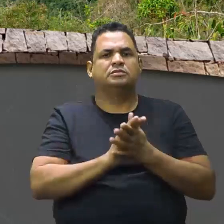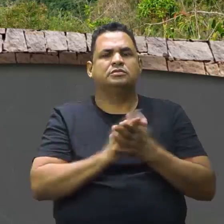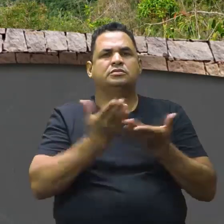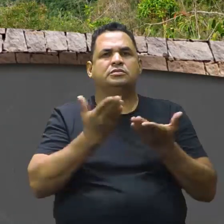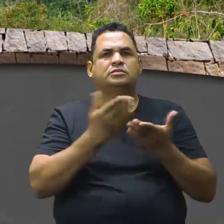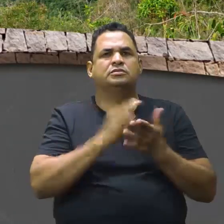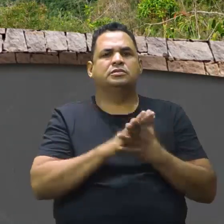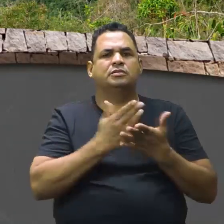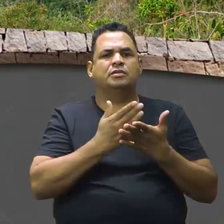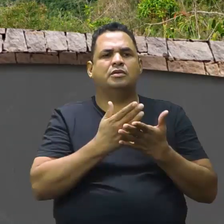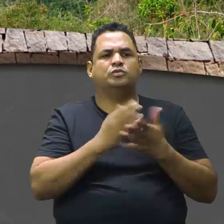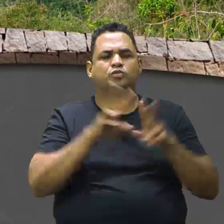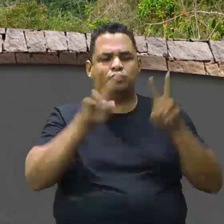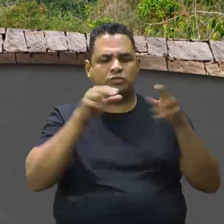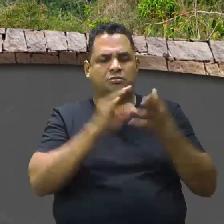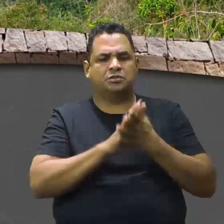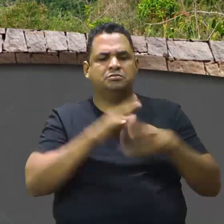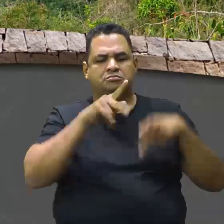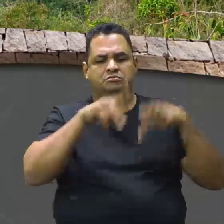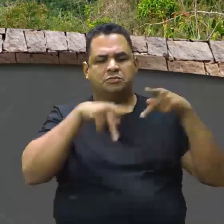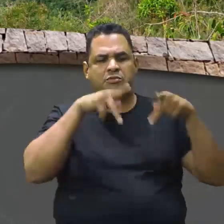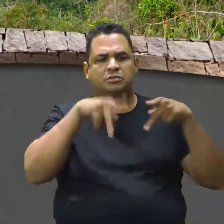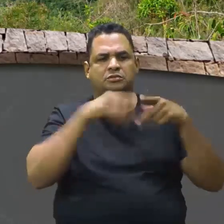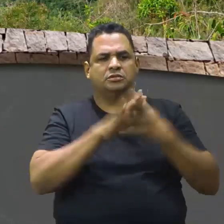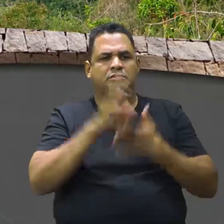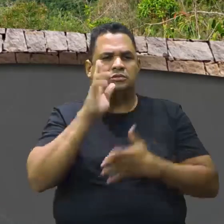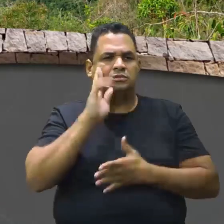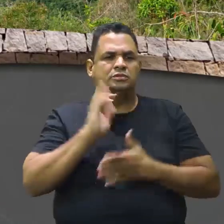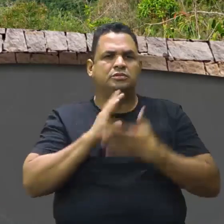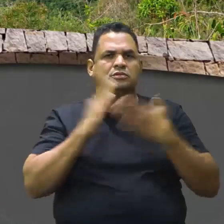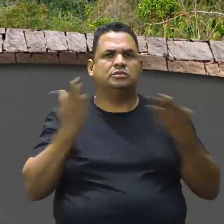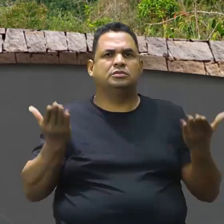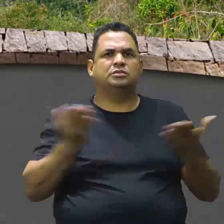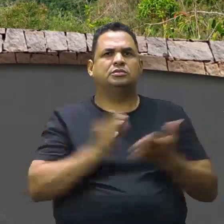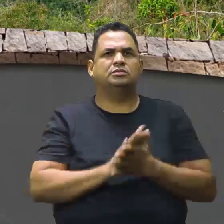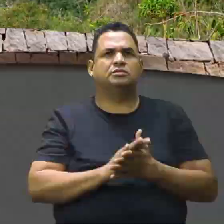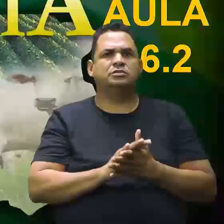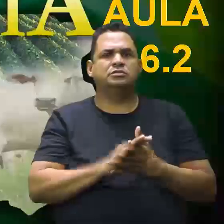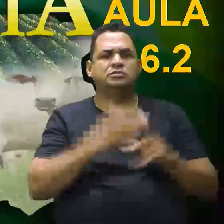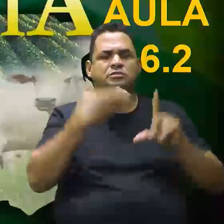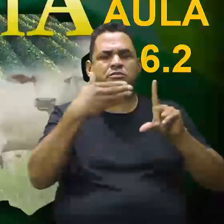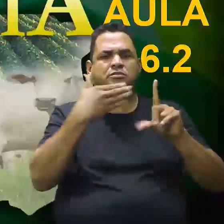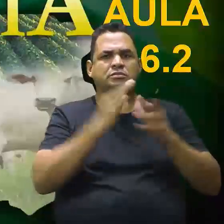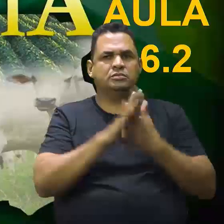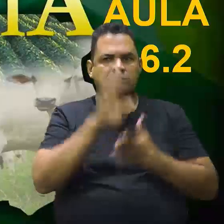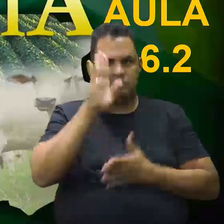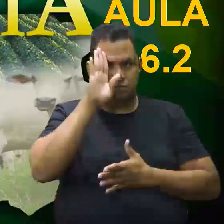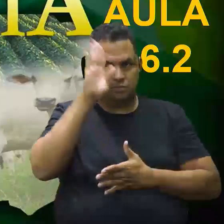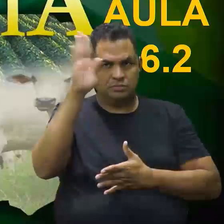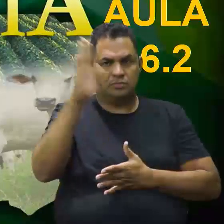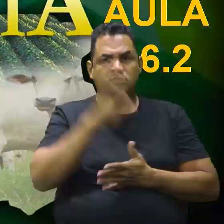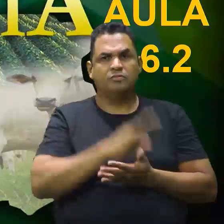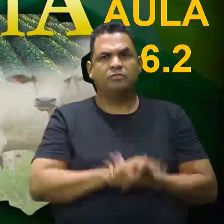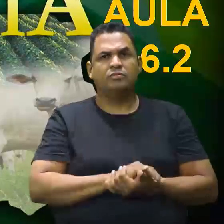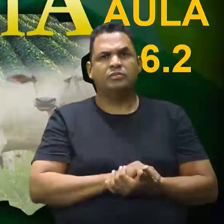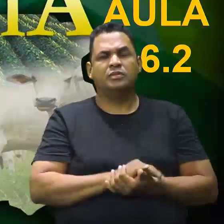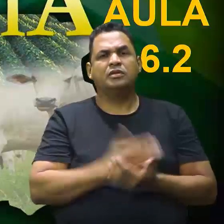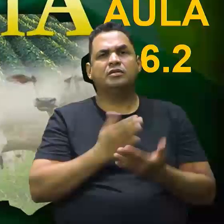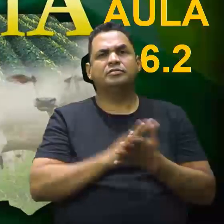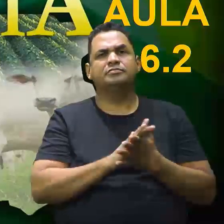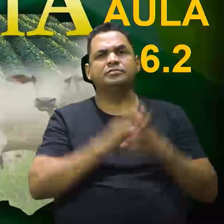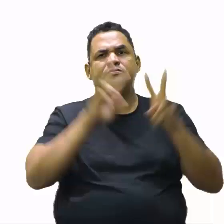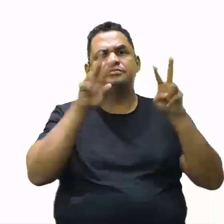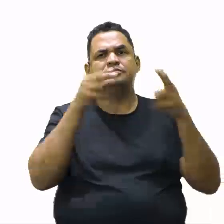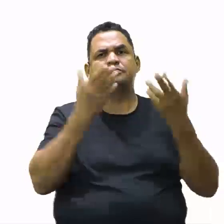aspectos populacionais do nosso estado. Beleza? Vamos lá na tela, observando os principais tópicos da nossa aula